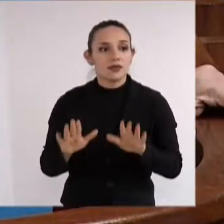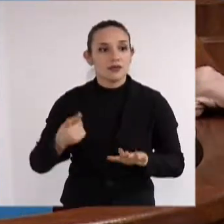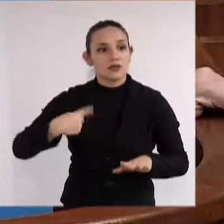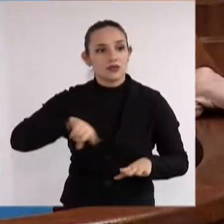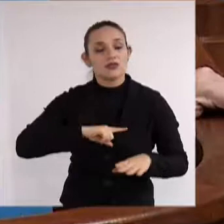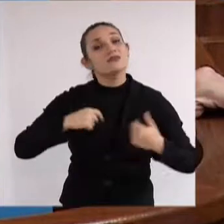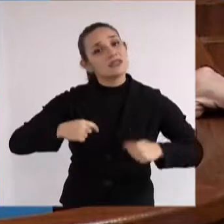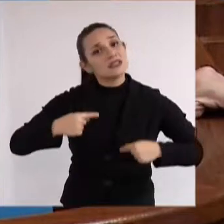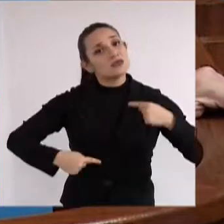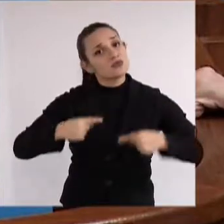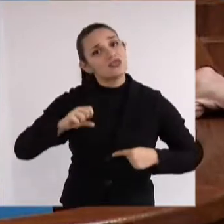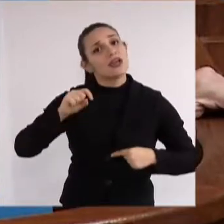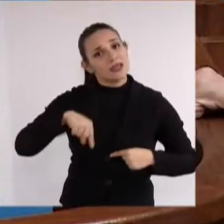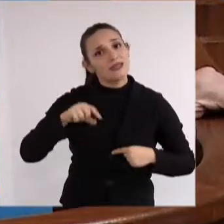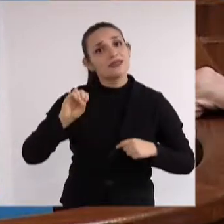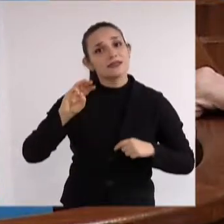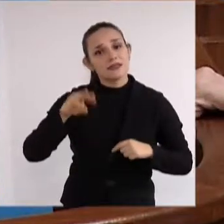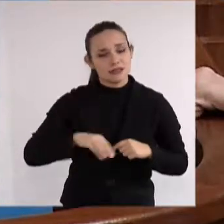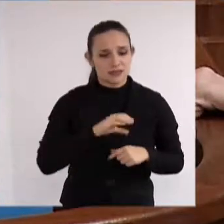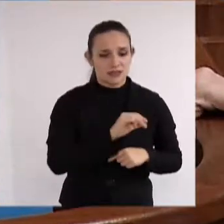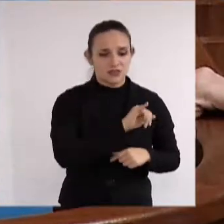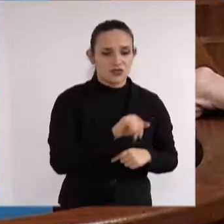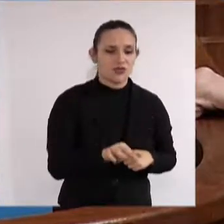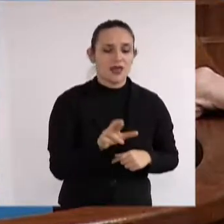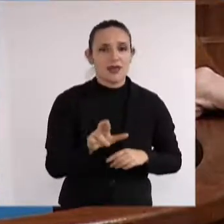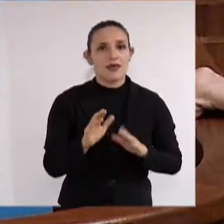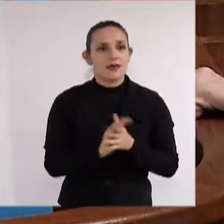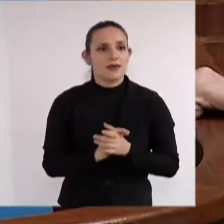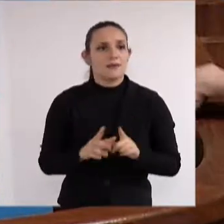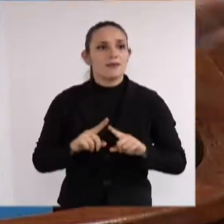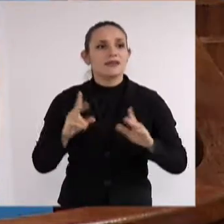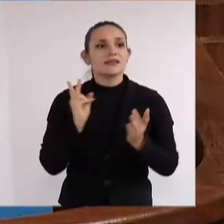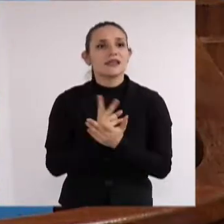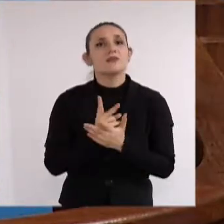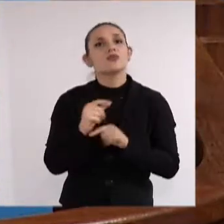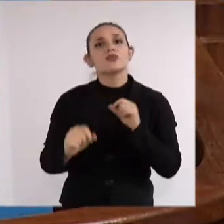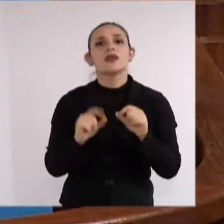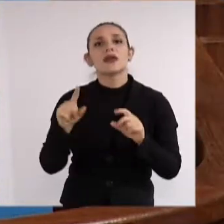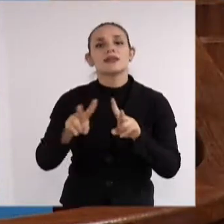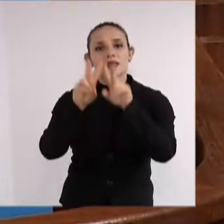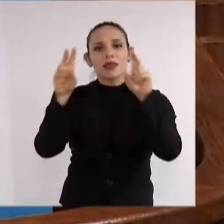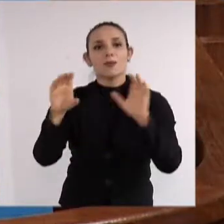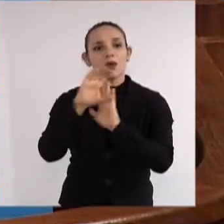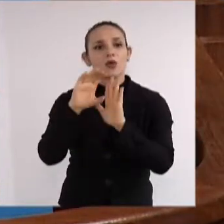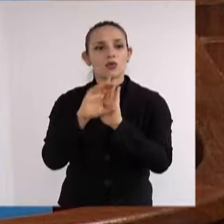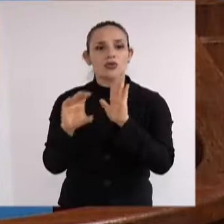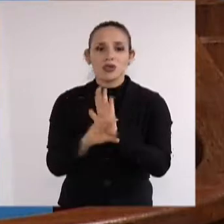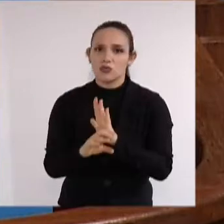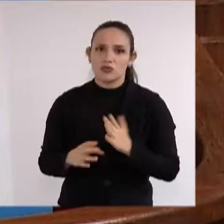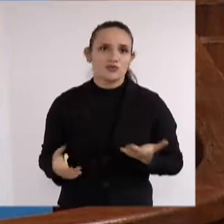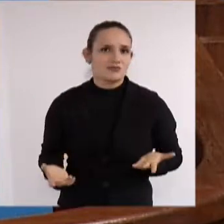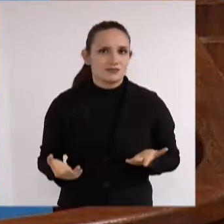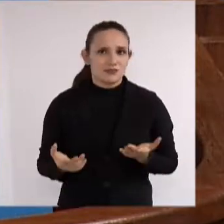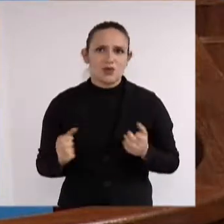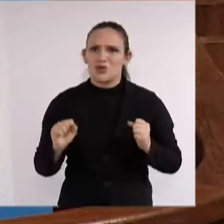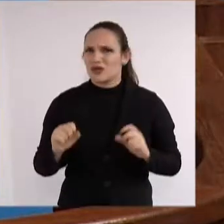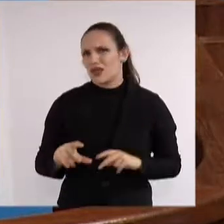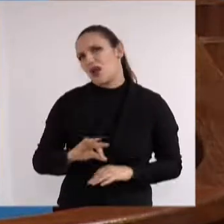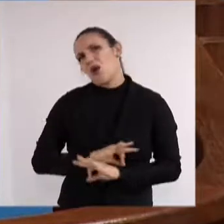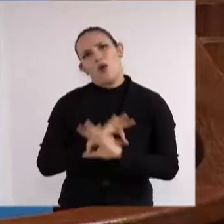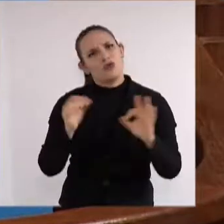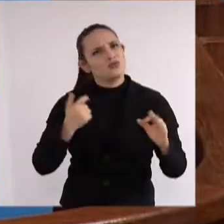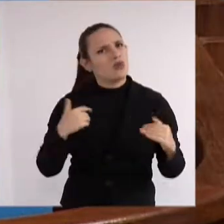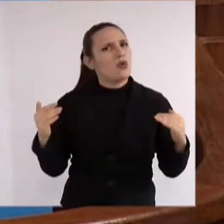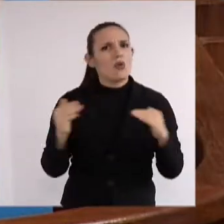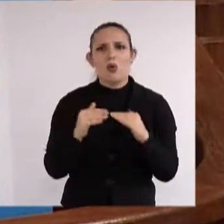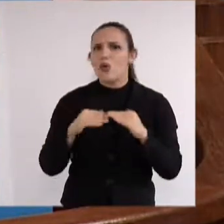vista técnico. E, normalmente, a discussão que nós vemos aqui é do projeto de mérito, que, evidentemente, eu posso concordar